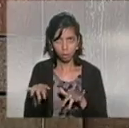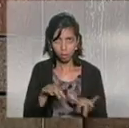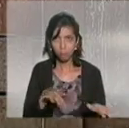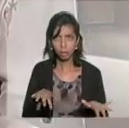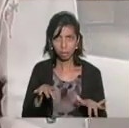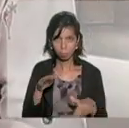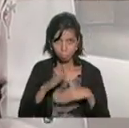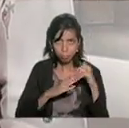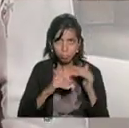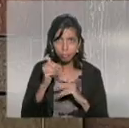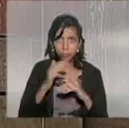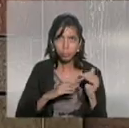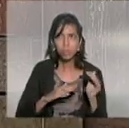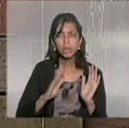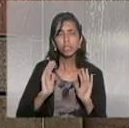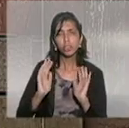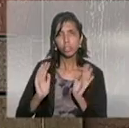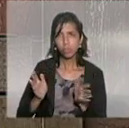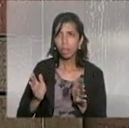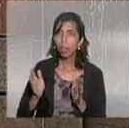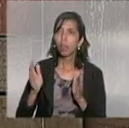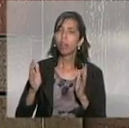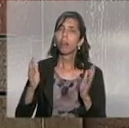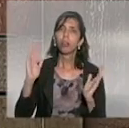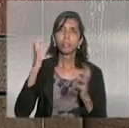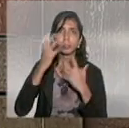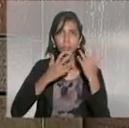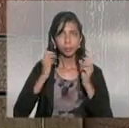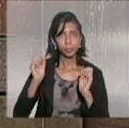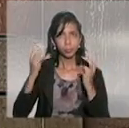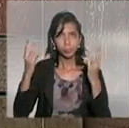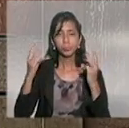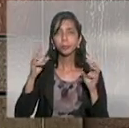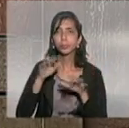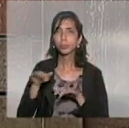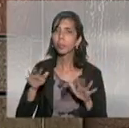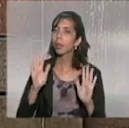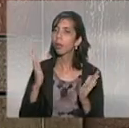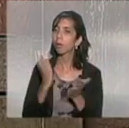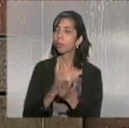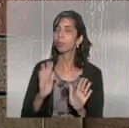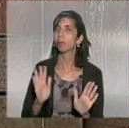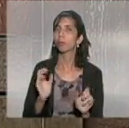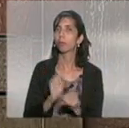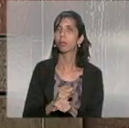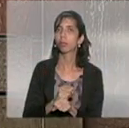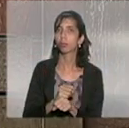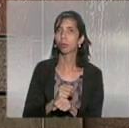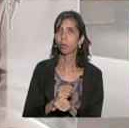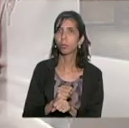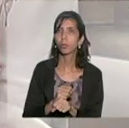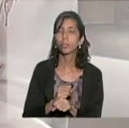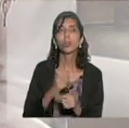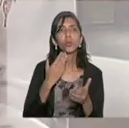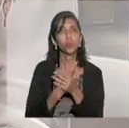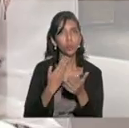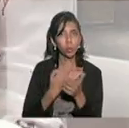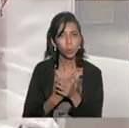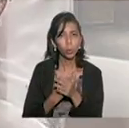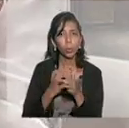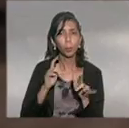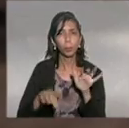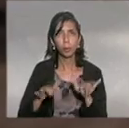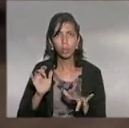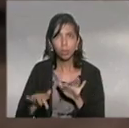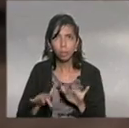pianista. Profissional? Já toquei em espetáculos e tudo, mas agora não toco mais. Agora é só... Você estudou piano